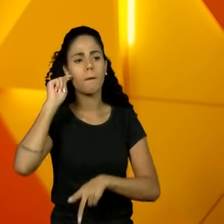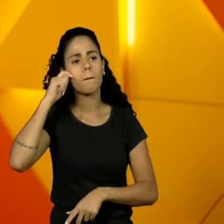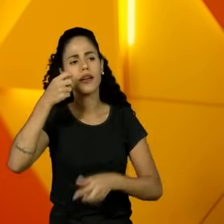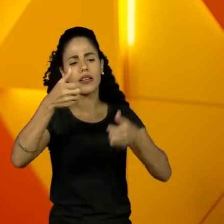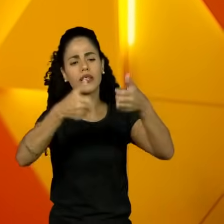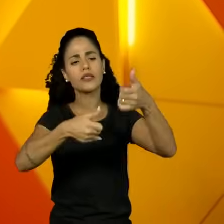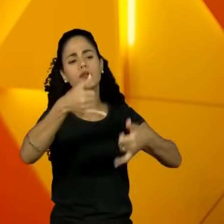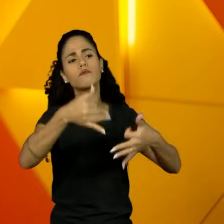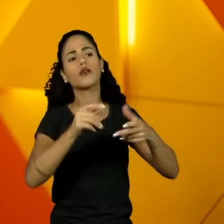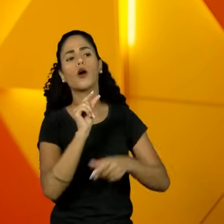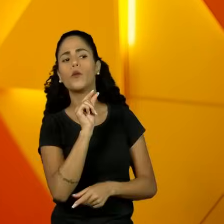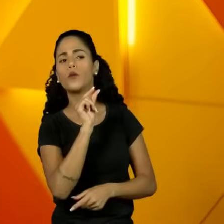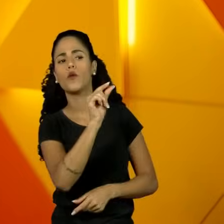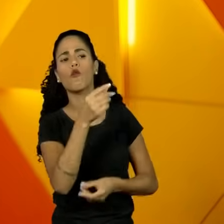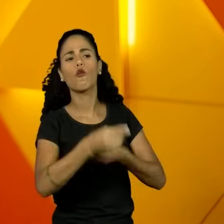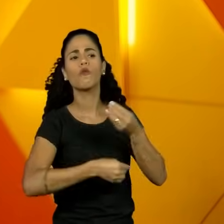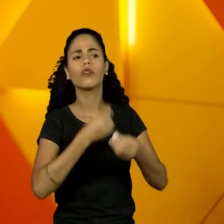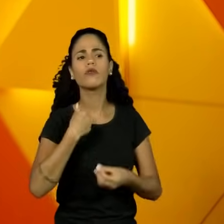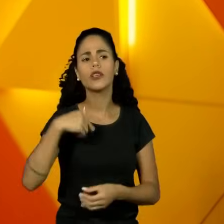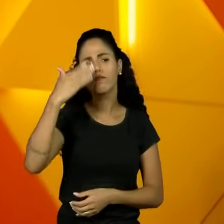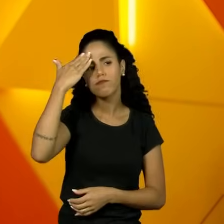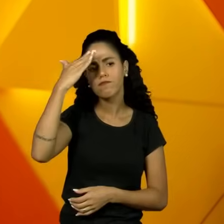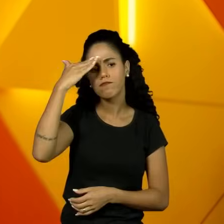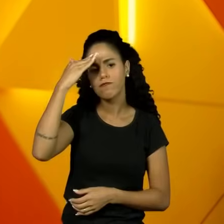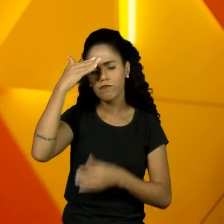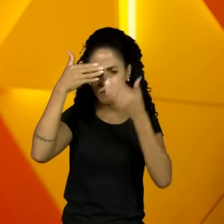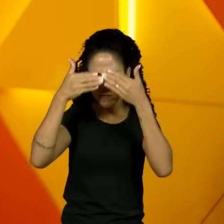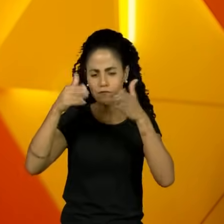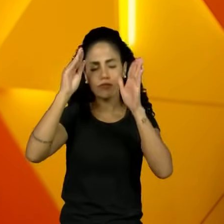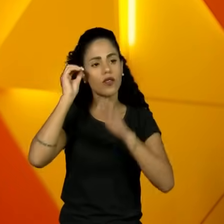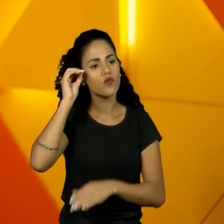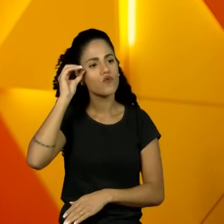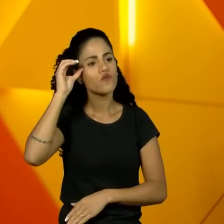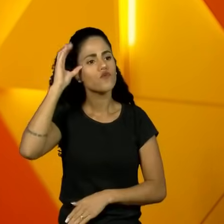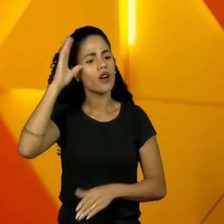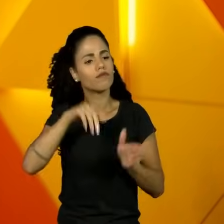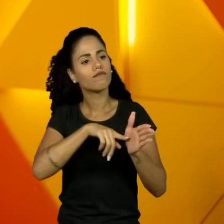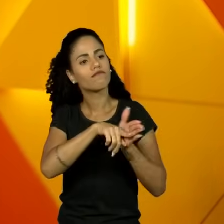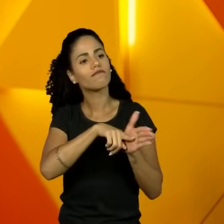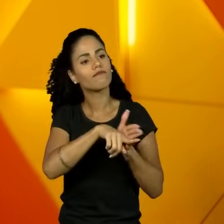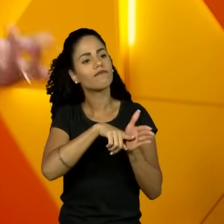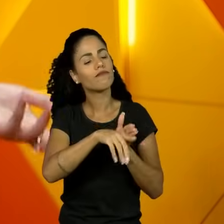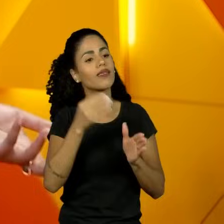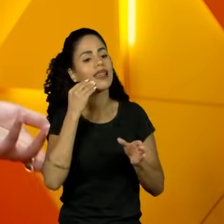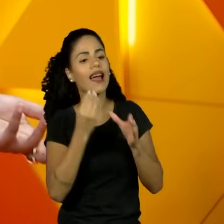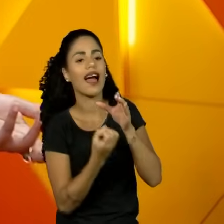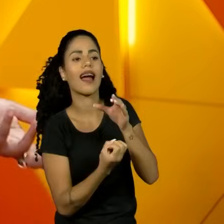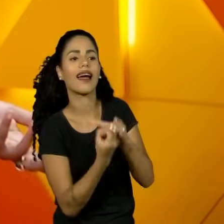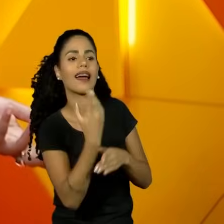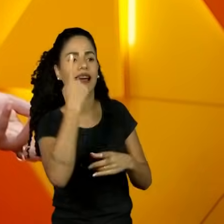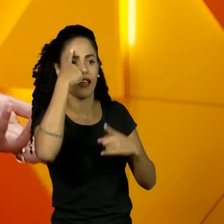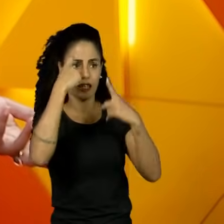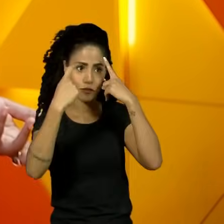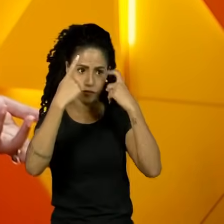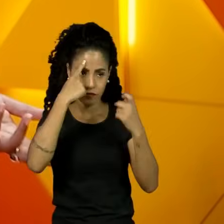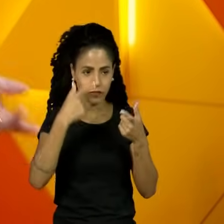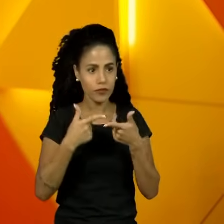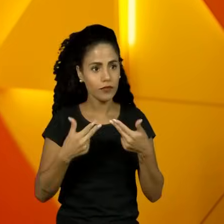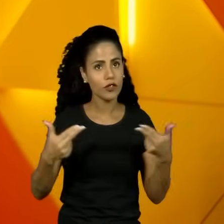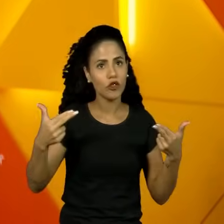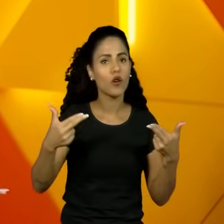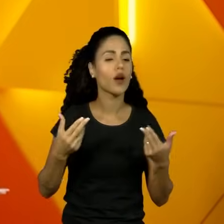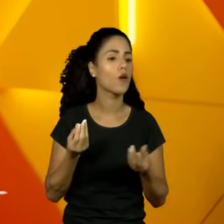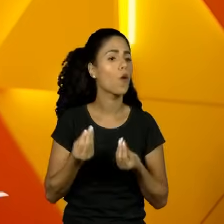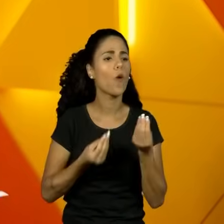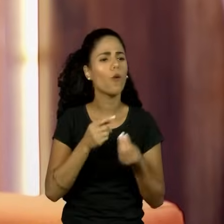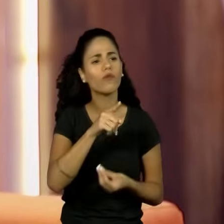contasse onde é que você busca inspiração, como é que você constrói as suas pesquisas para fazer trabalhos como, por exemplo, a trilogia